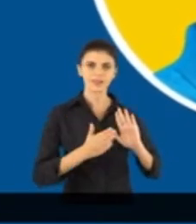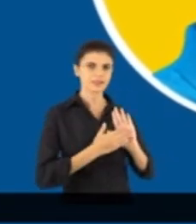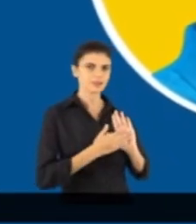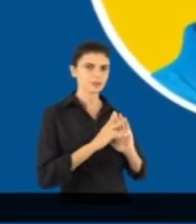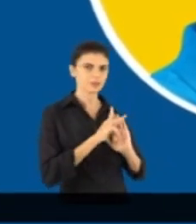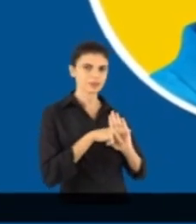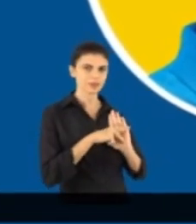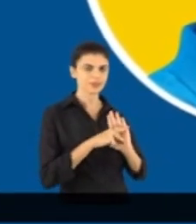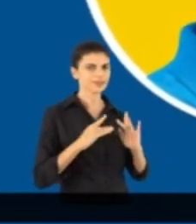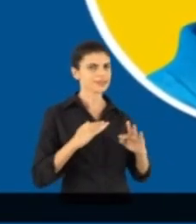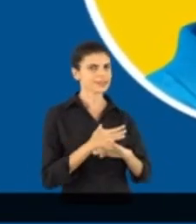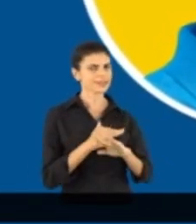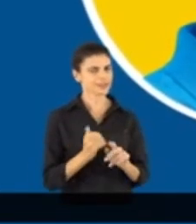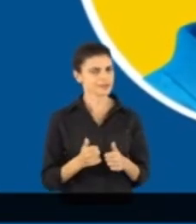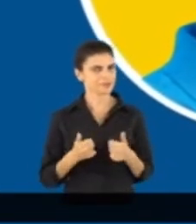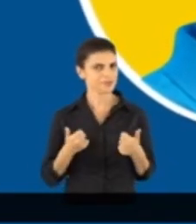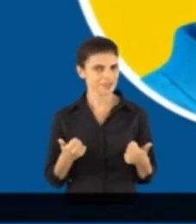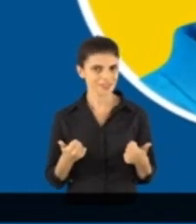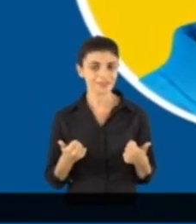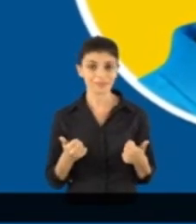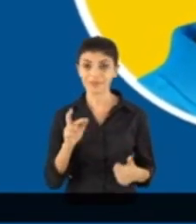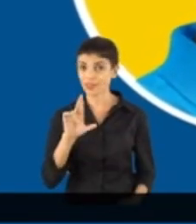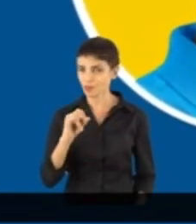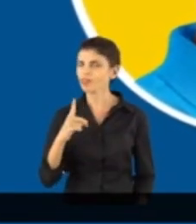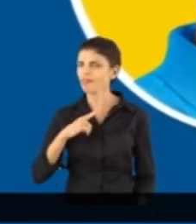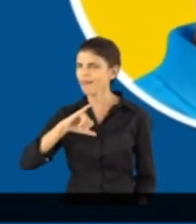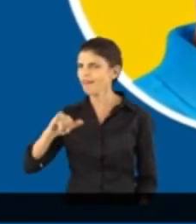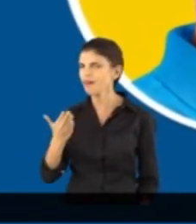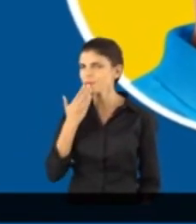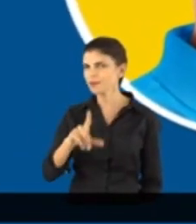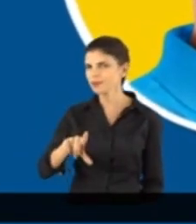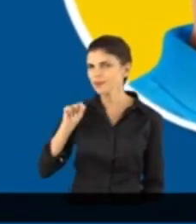e com projeto de fazer do Rio uma cidade melhor. O Rio tem opção.